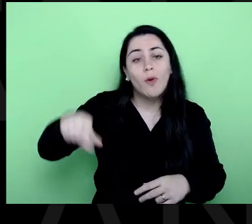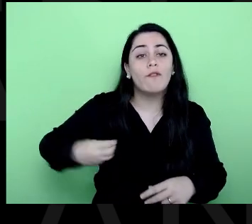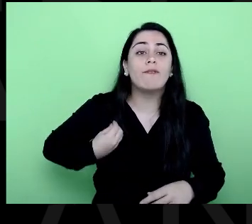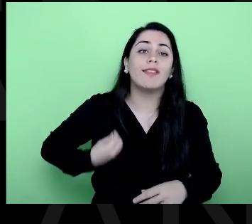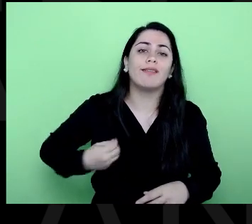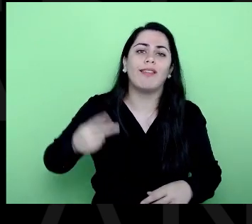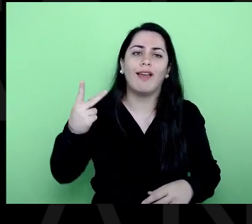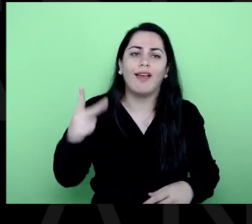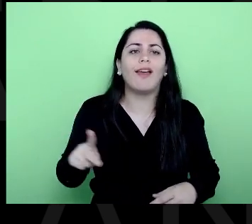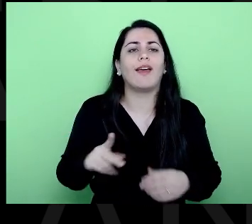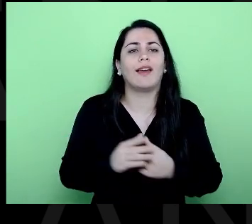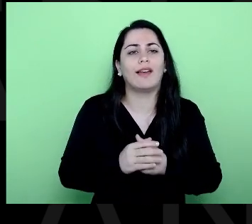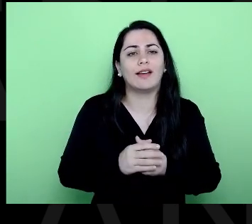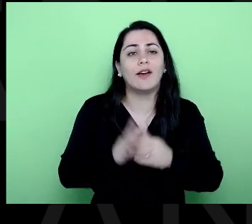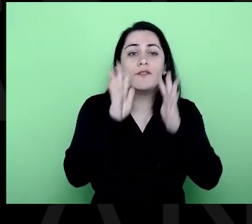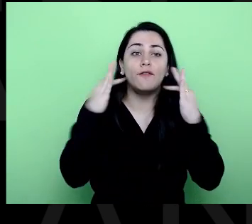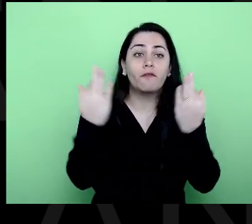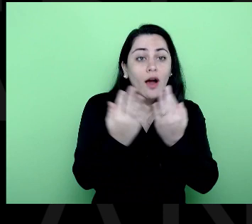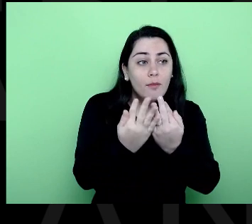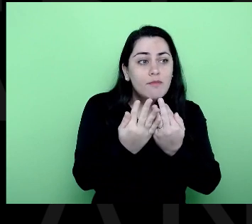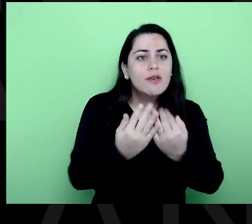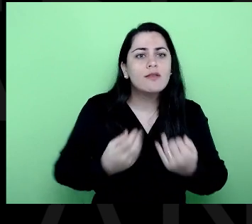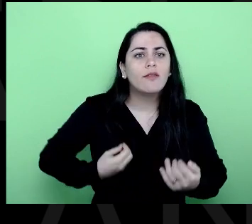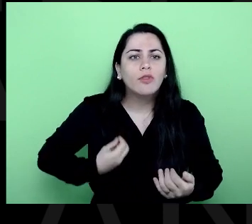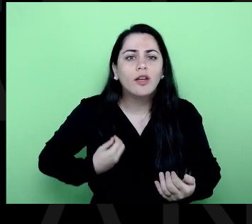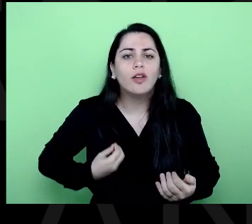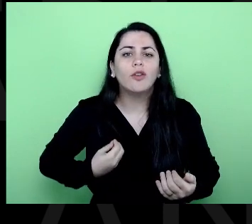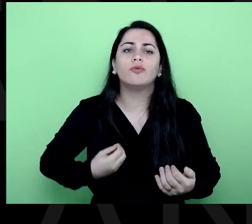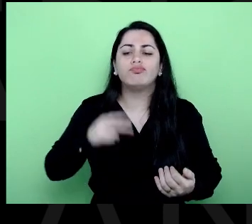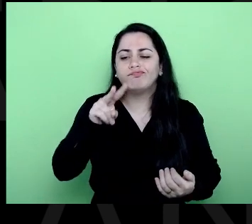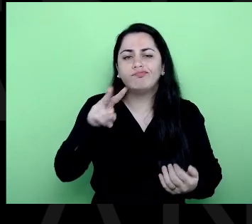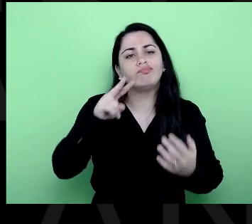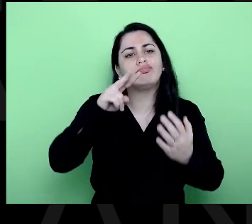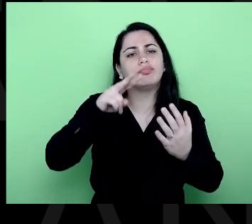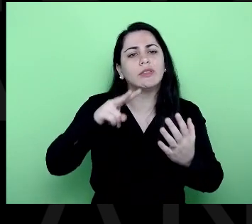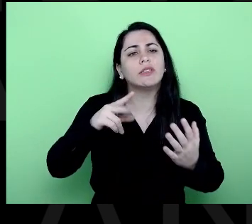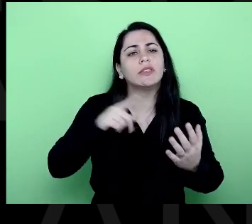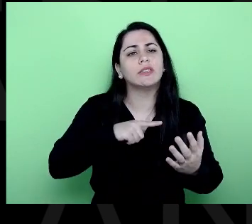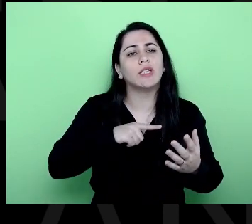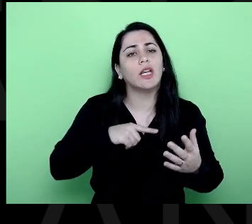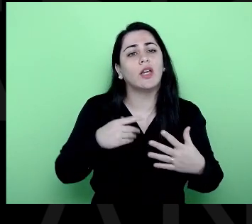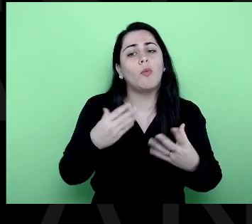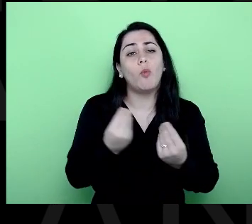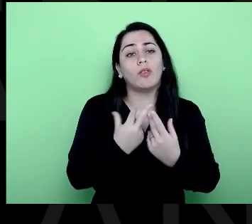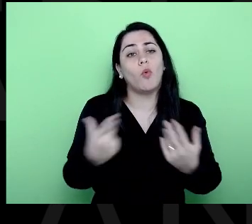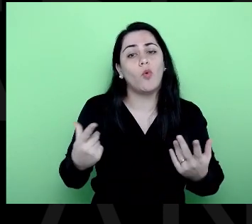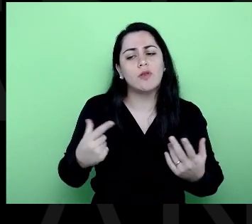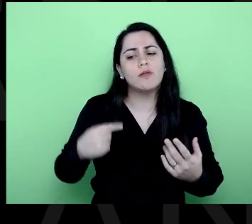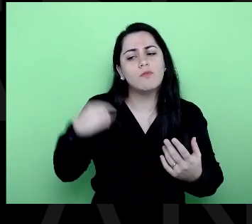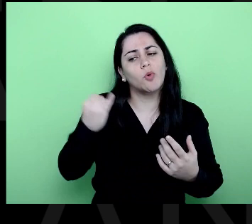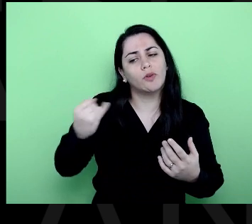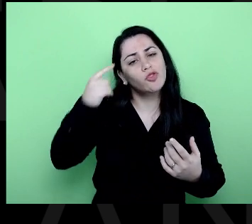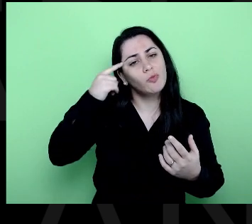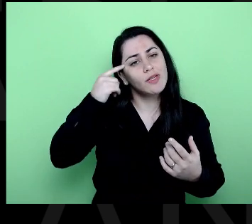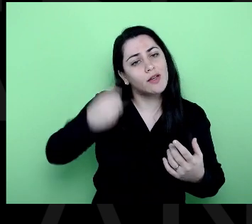né? A família está aí, está. Né? Tem um monte de compromissos que você tem com aquela pessoa,